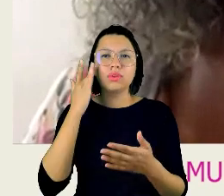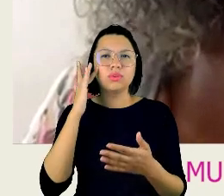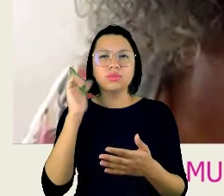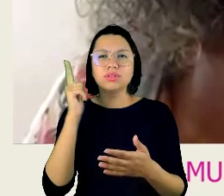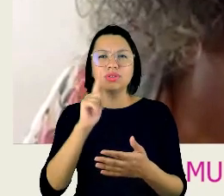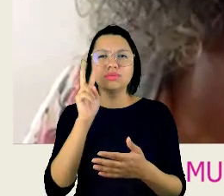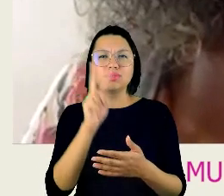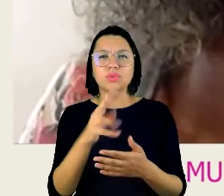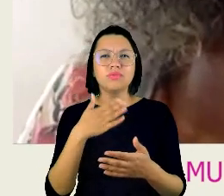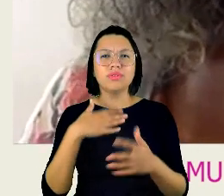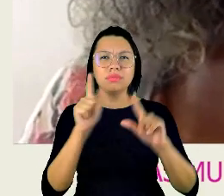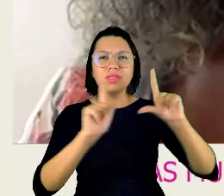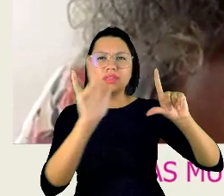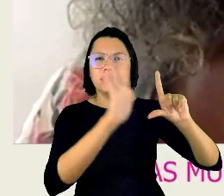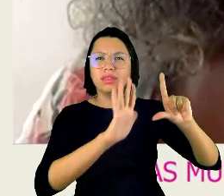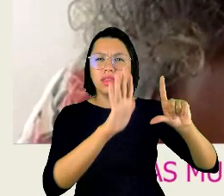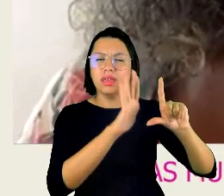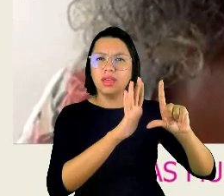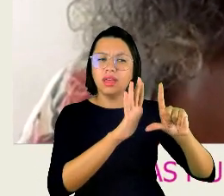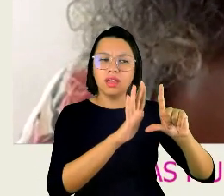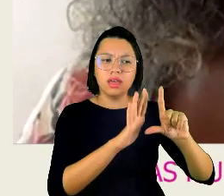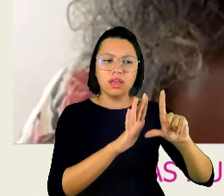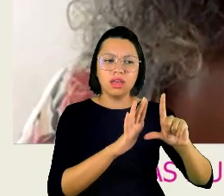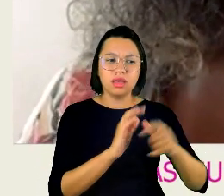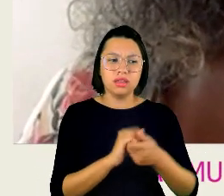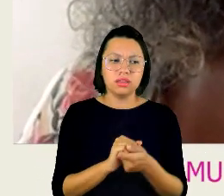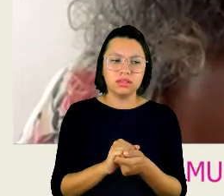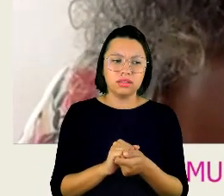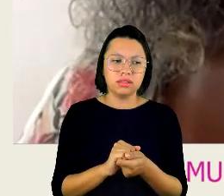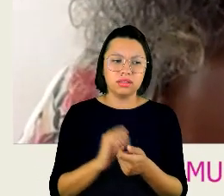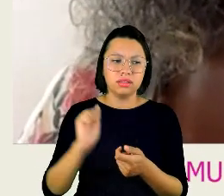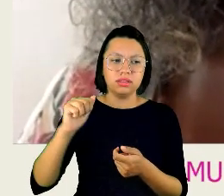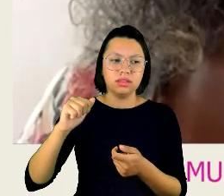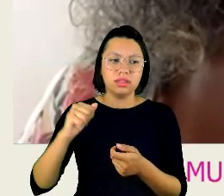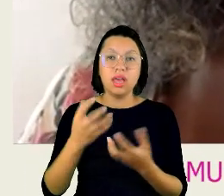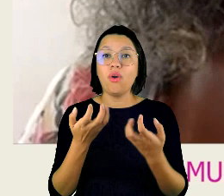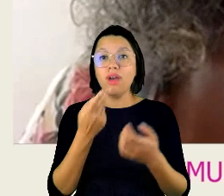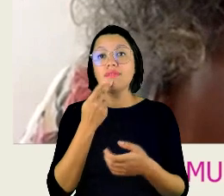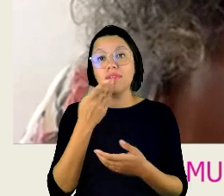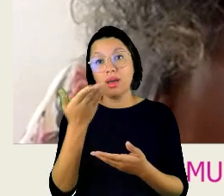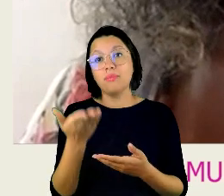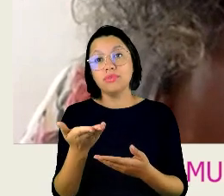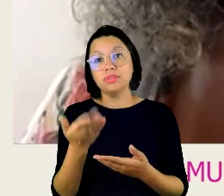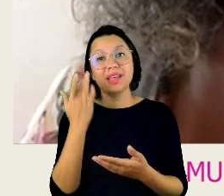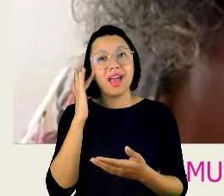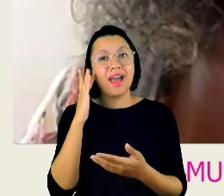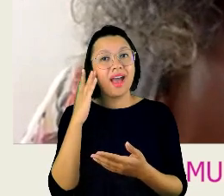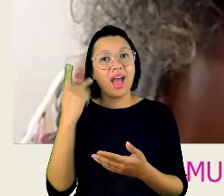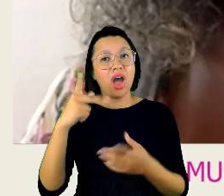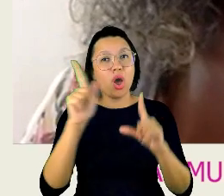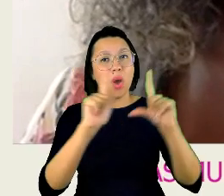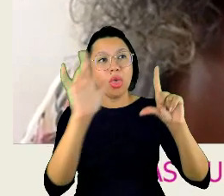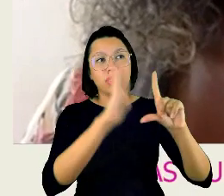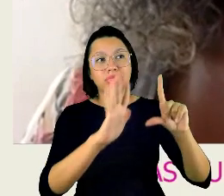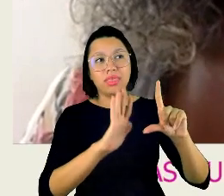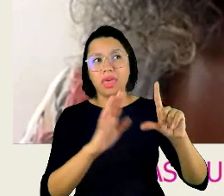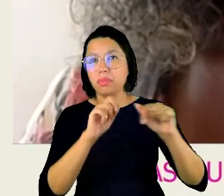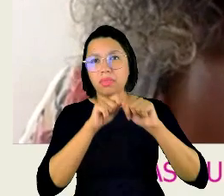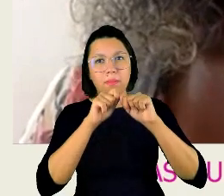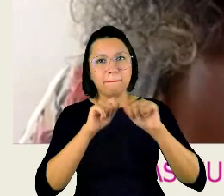vocês estão conseguindo ver minha tela, só confirmar. Amanda, eu queria te interromper só isso, assim, acho que a sua tela não está sendo